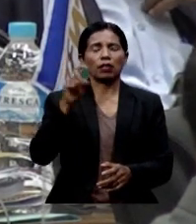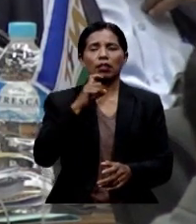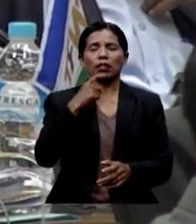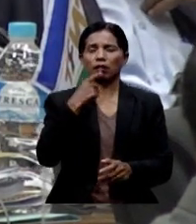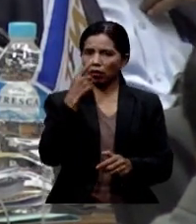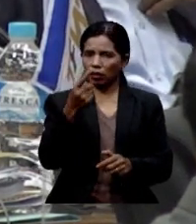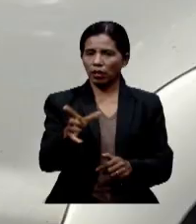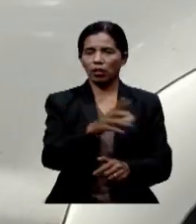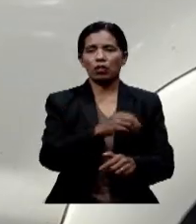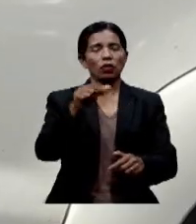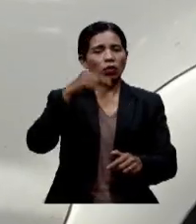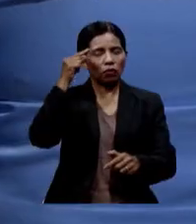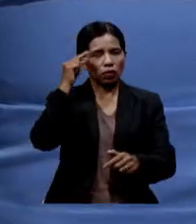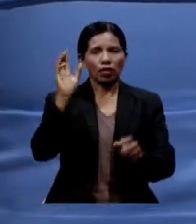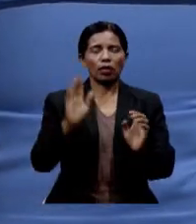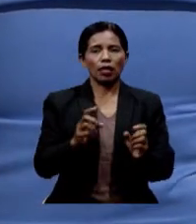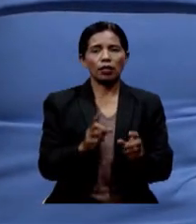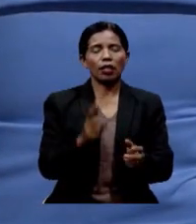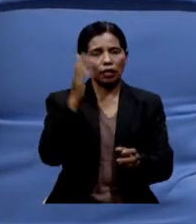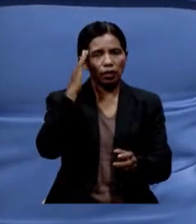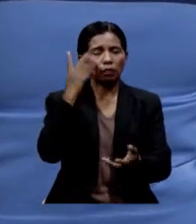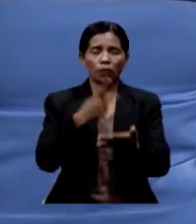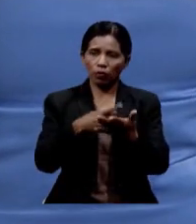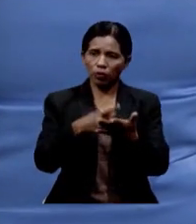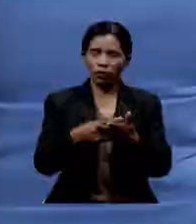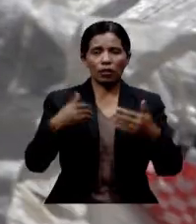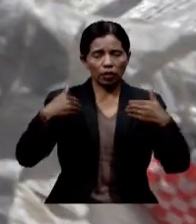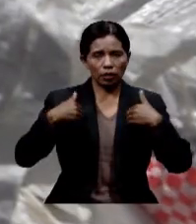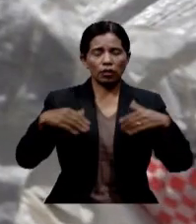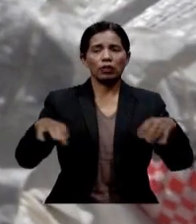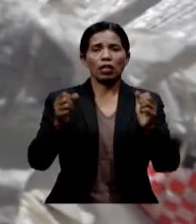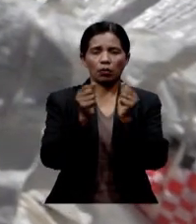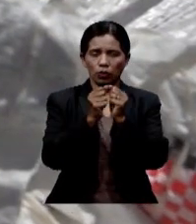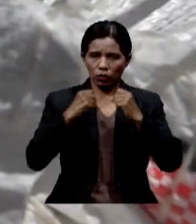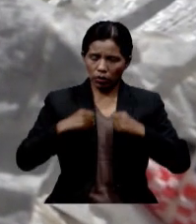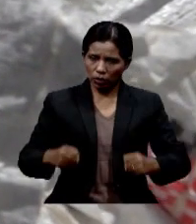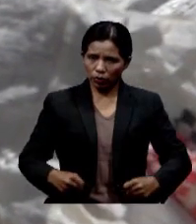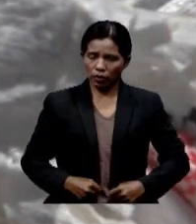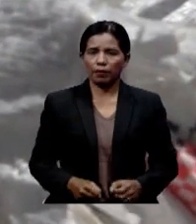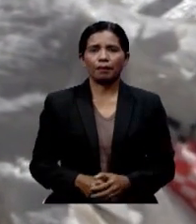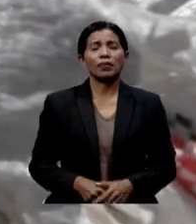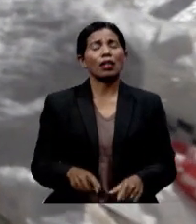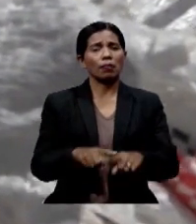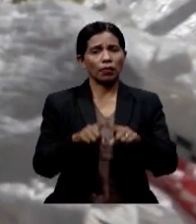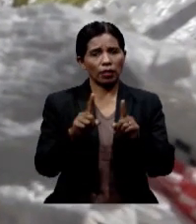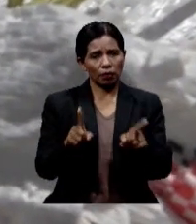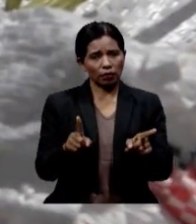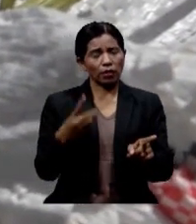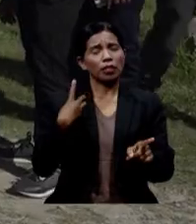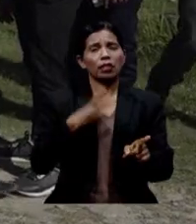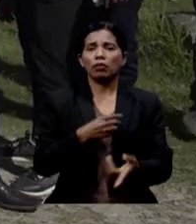Guzmão Hateten, governo considera proposta, né, também ia relação com a saúde. Mas bem, e da defende o